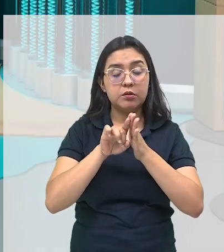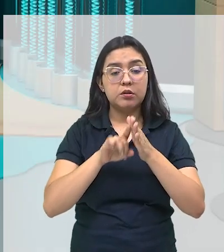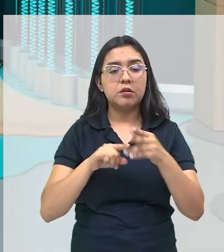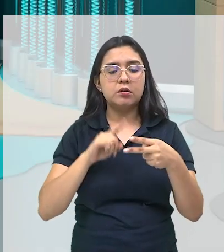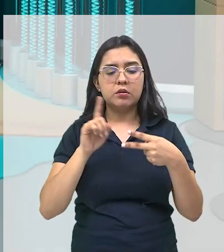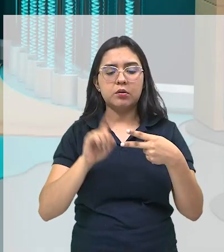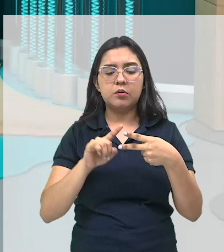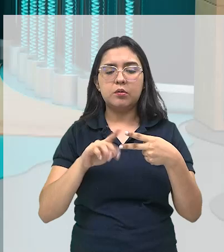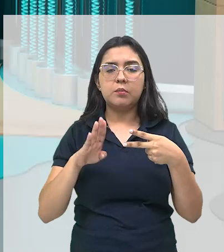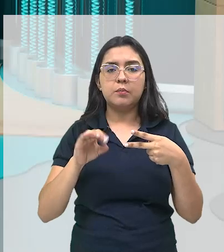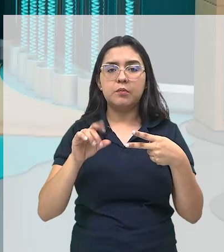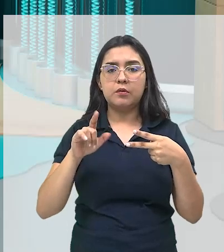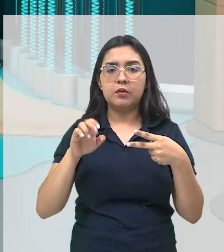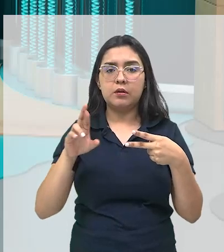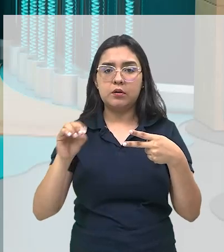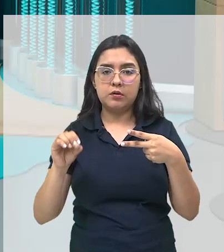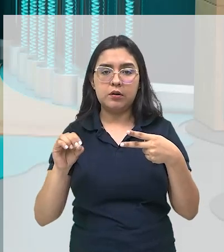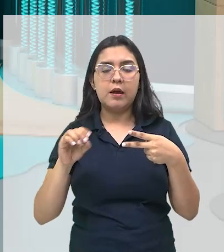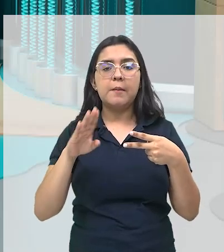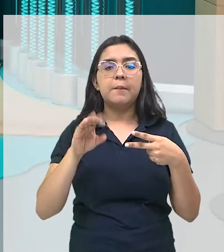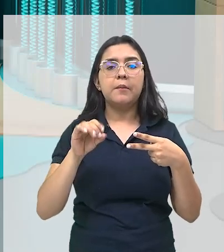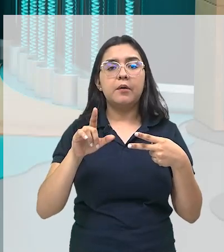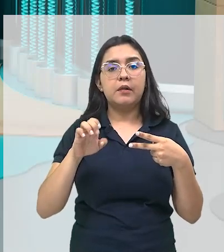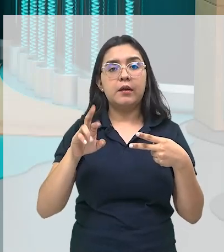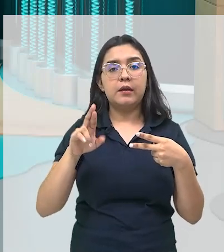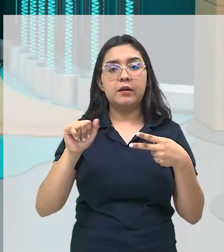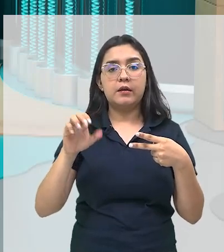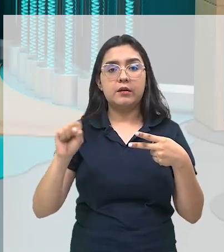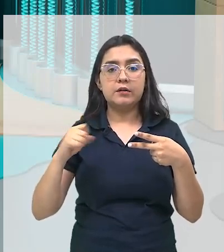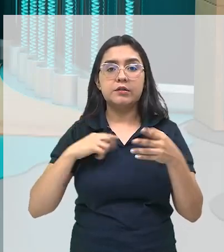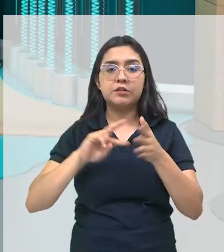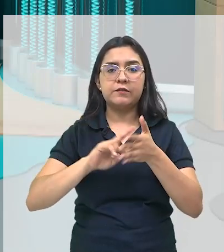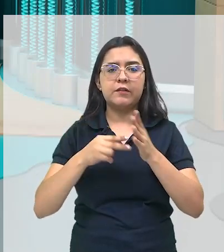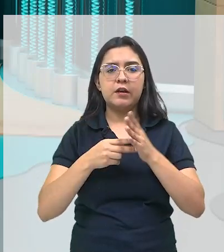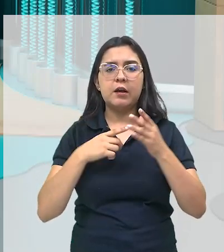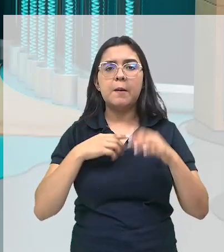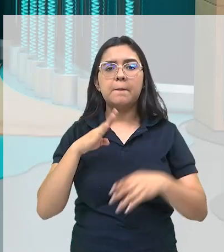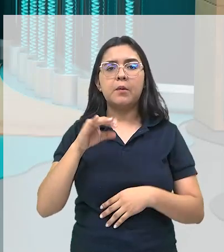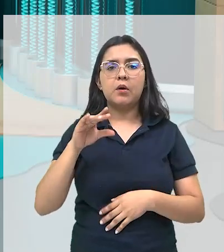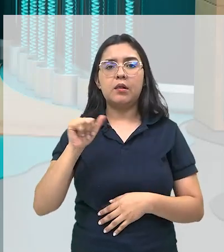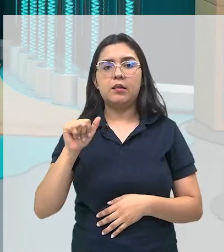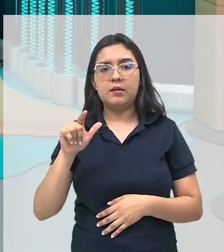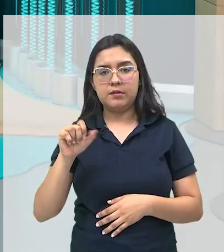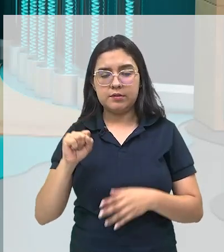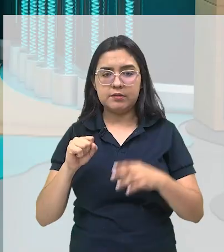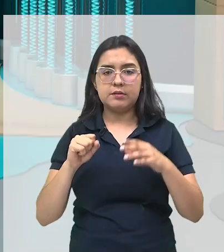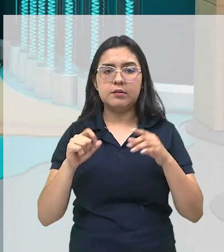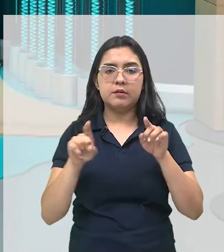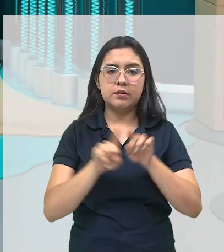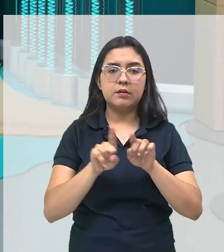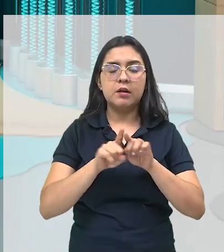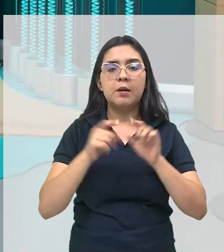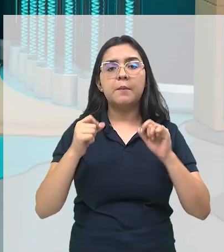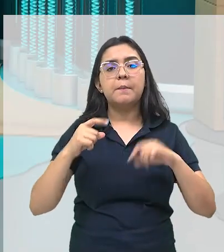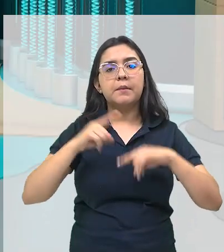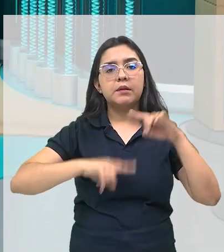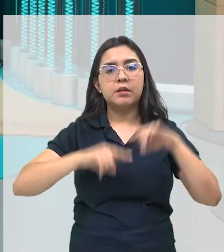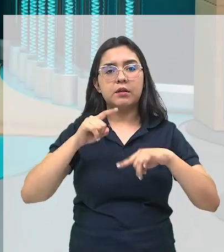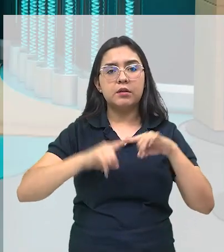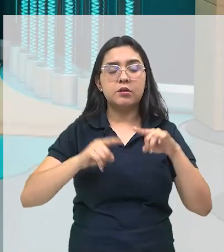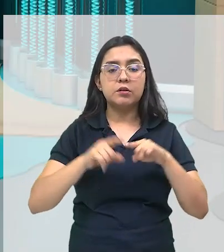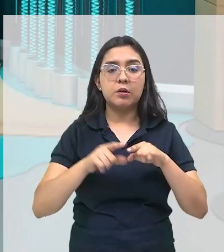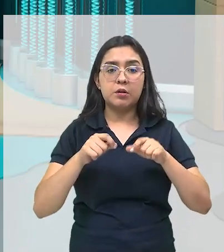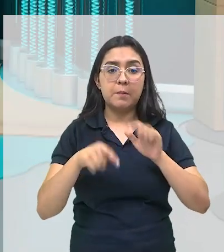bolero vem de boleras, que significa bolas, né? Que eram ornamentos que vinham